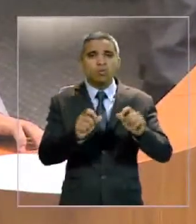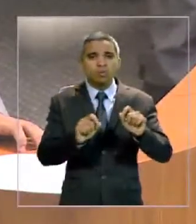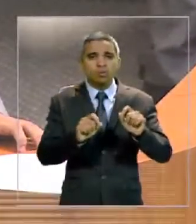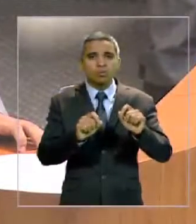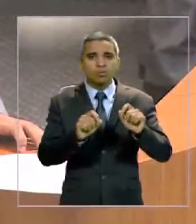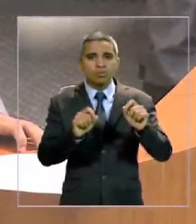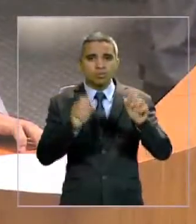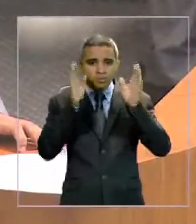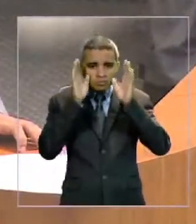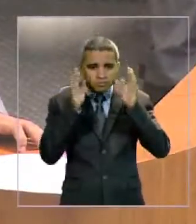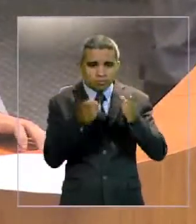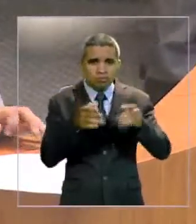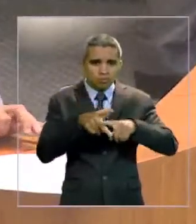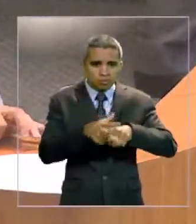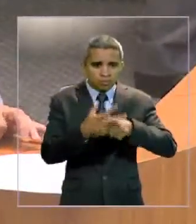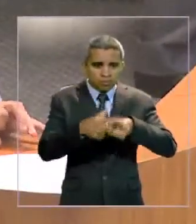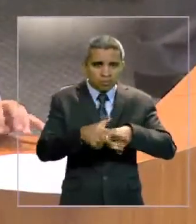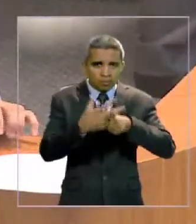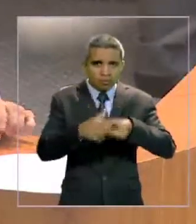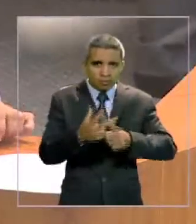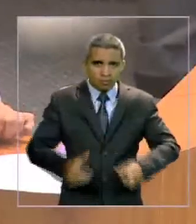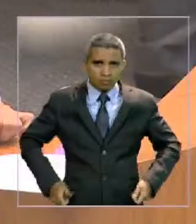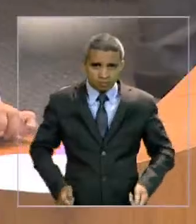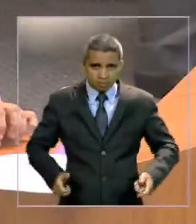pela população, foi bombardeada